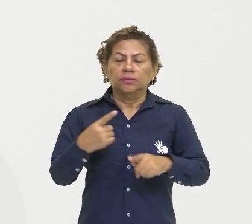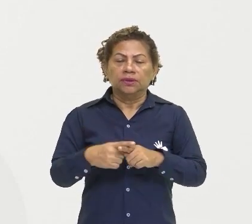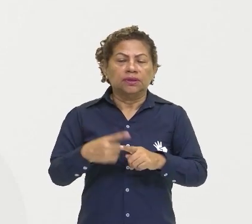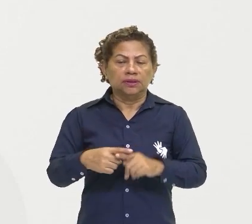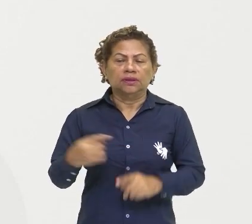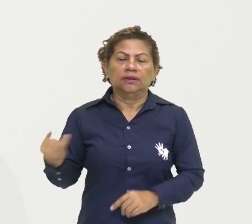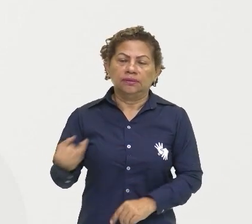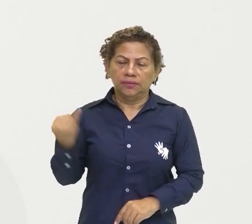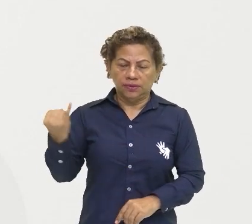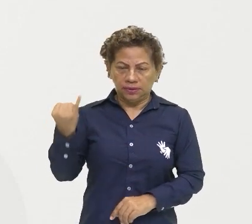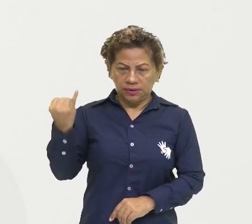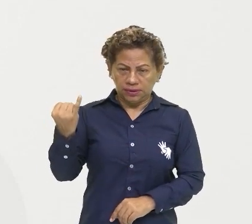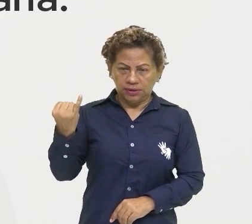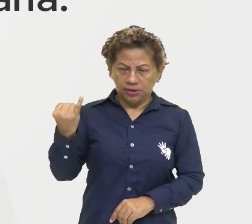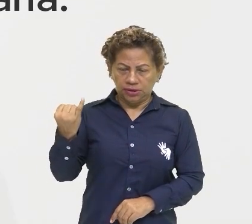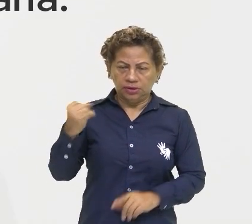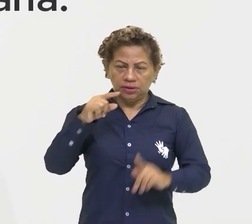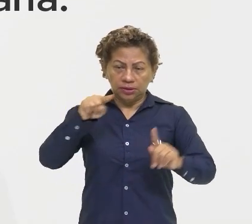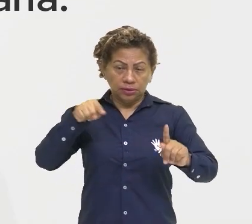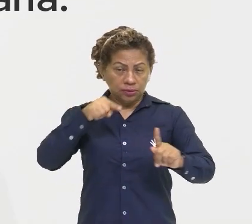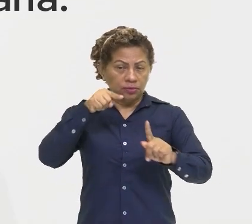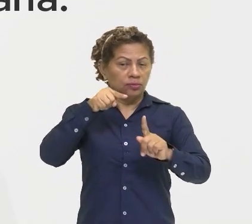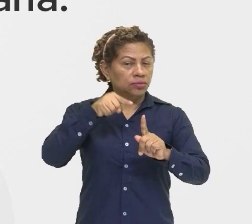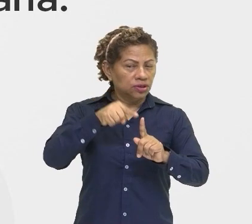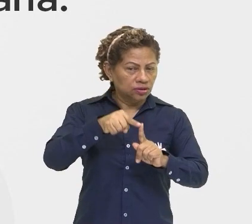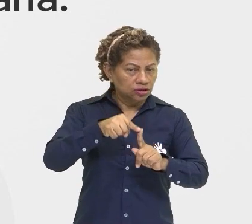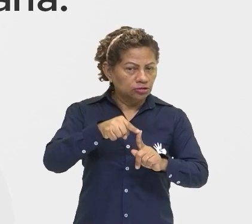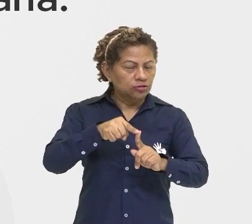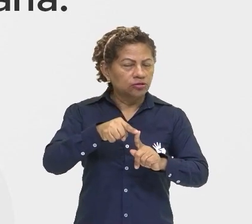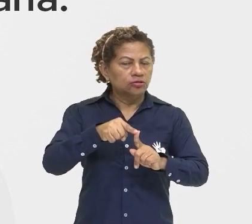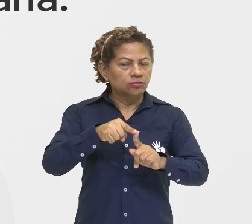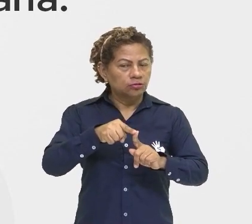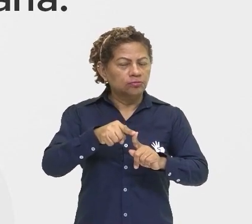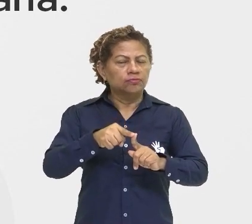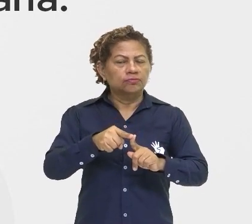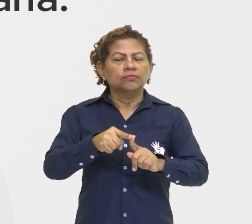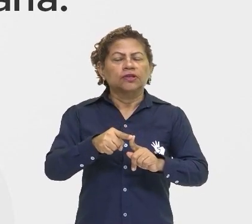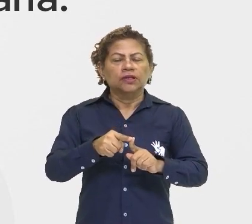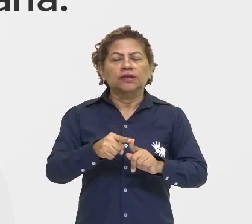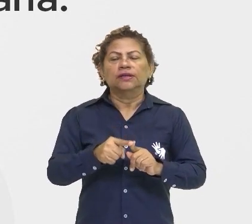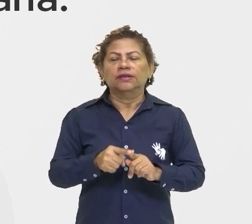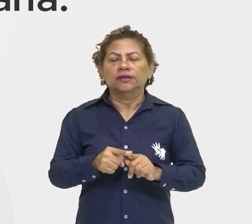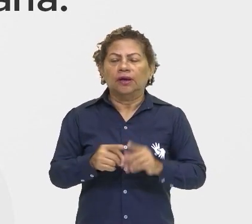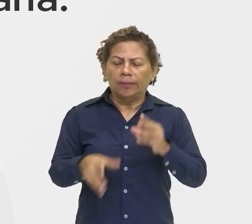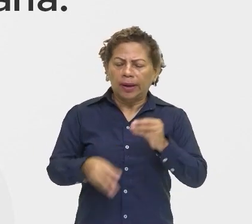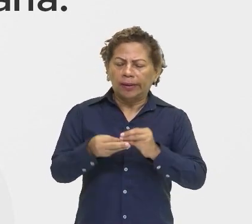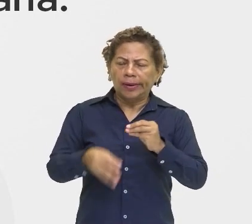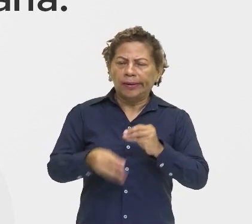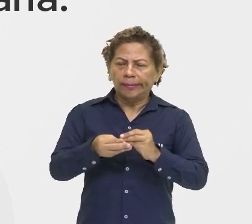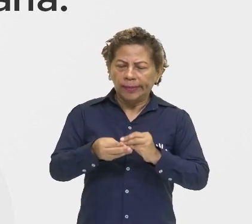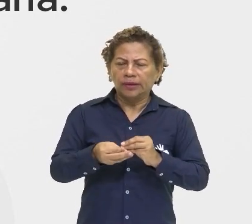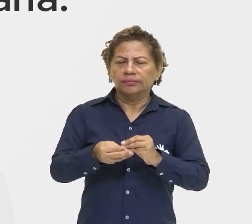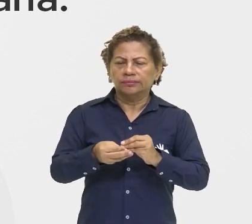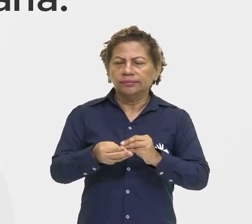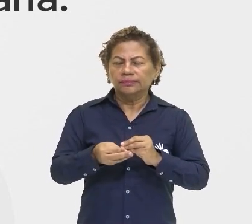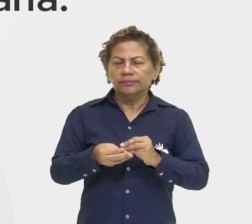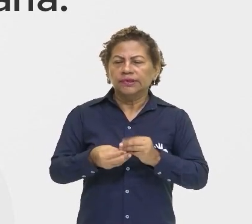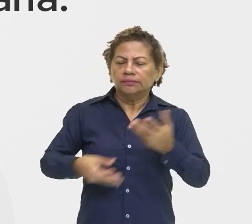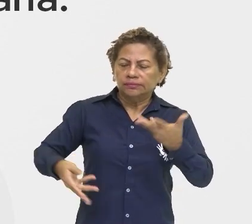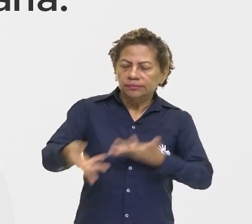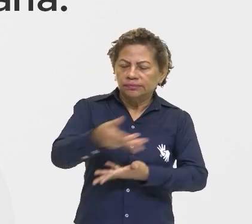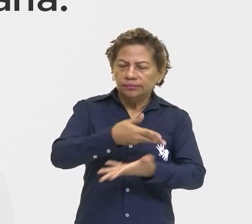porque esses objetivos eles são construídos de forma democrática, tá bom? Então, e eles